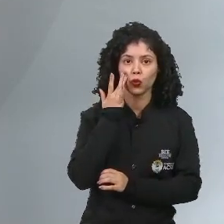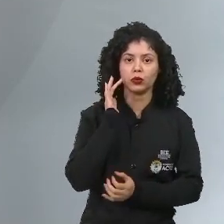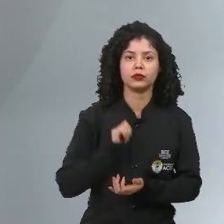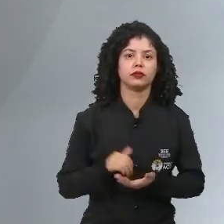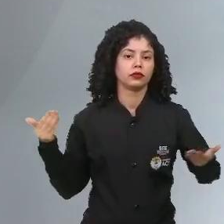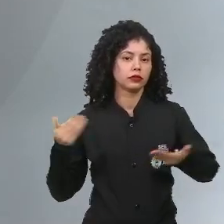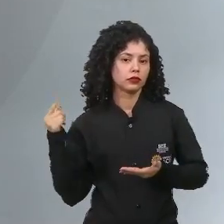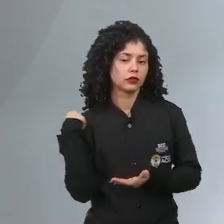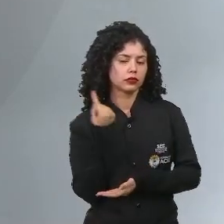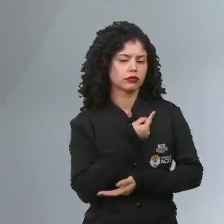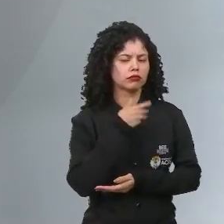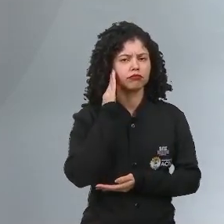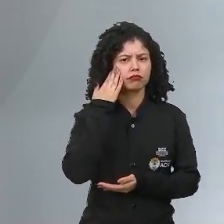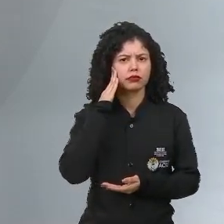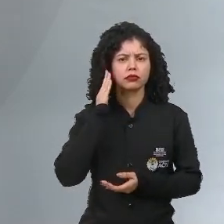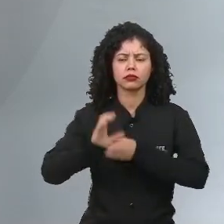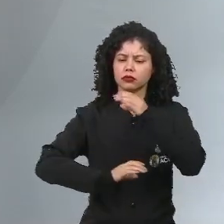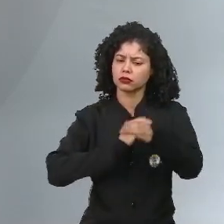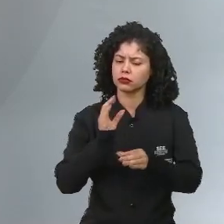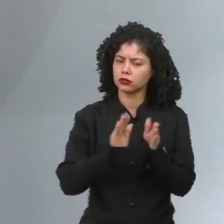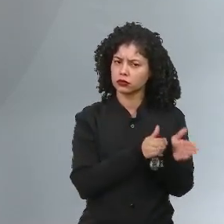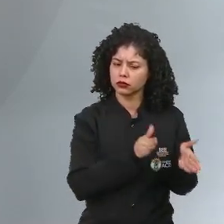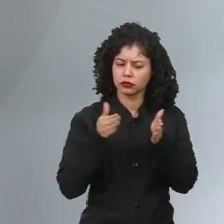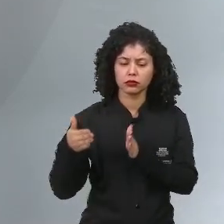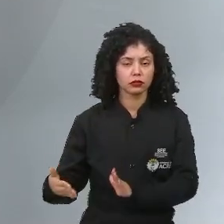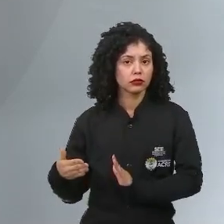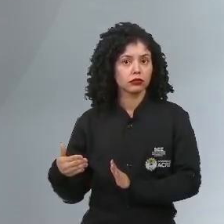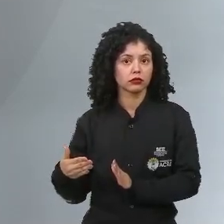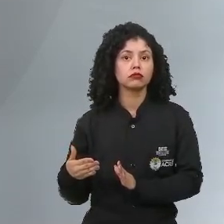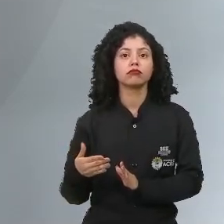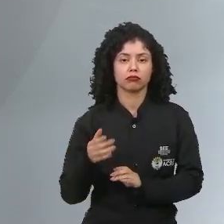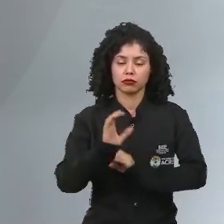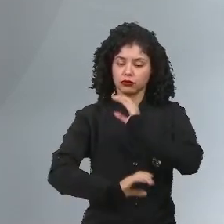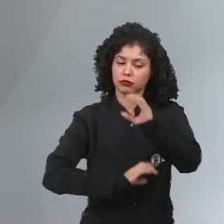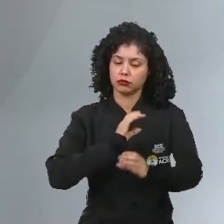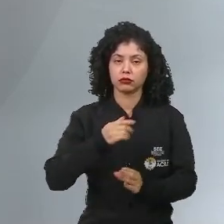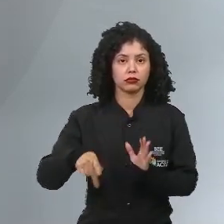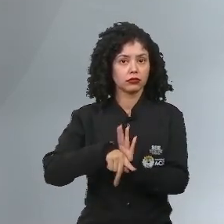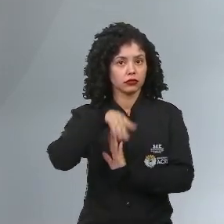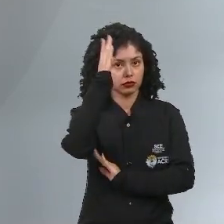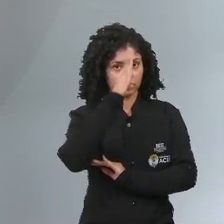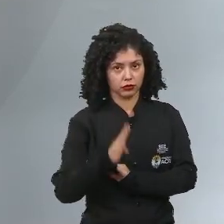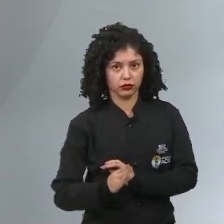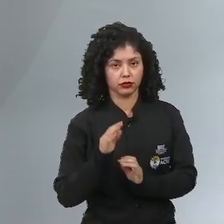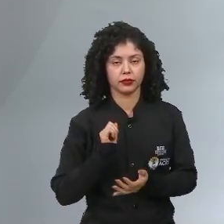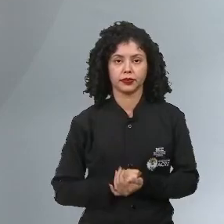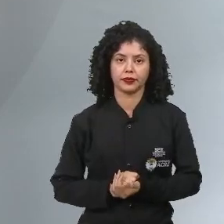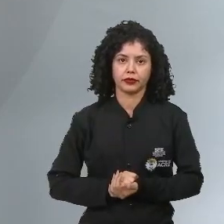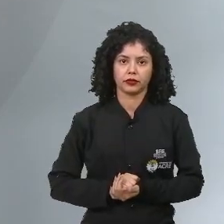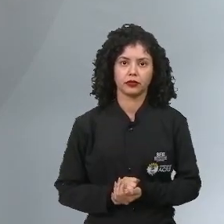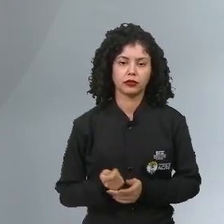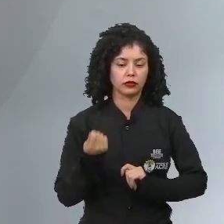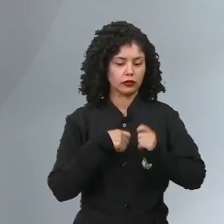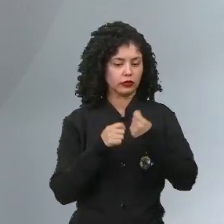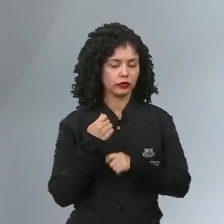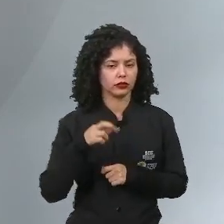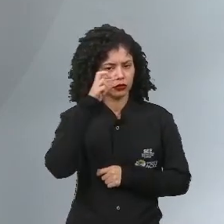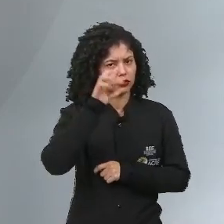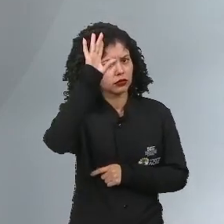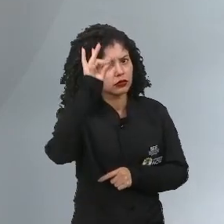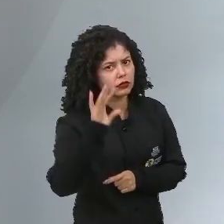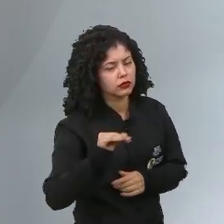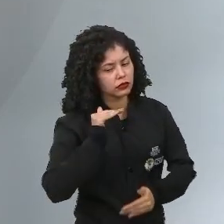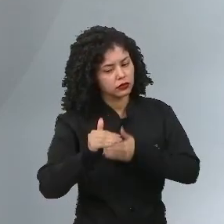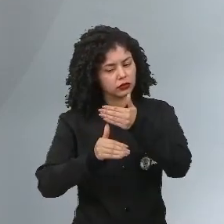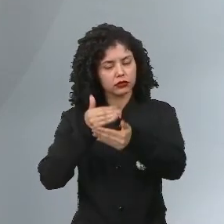gente entende o ciclo do ouro como uma das fases ali dos ciclos econômicos do Brasil. Existe uma análise da